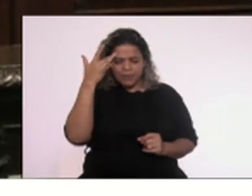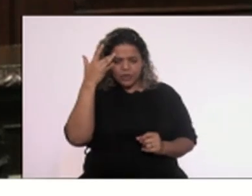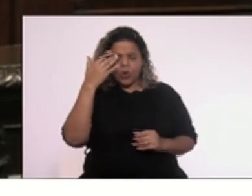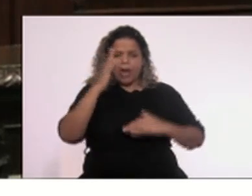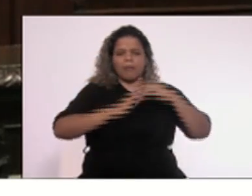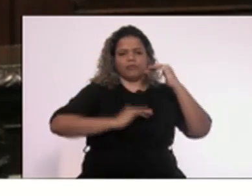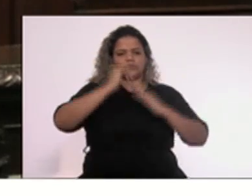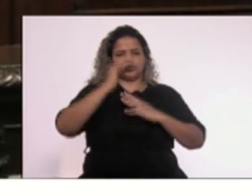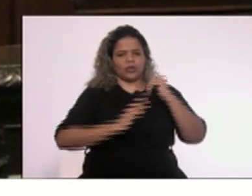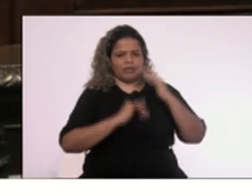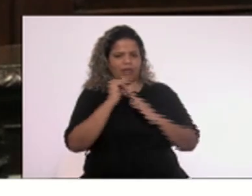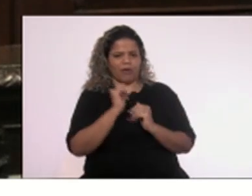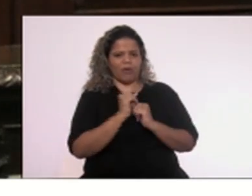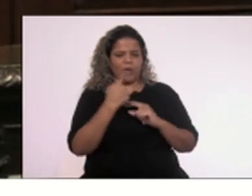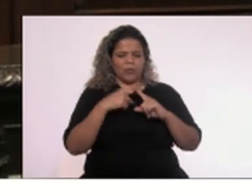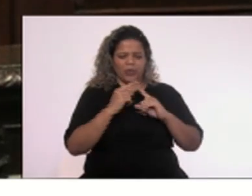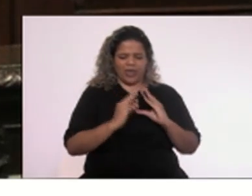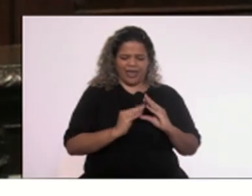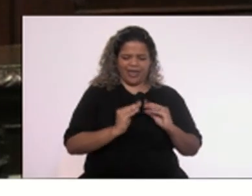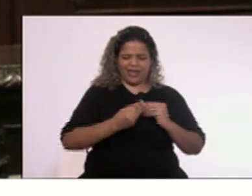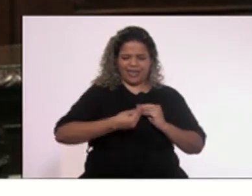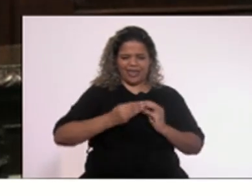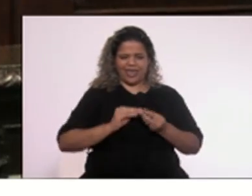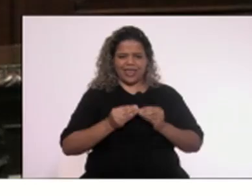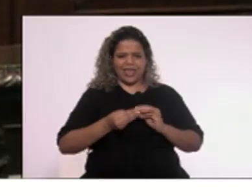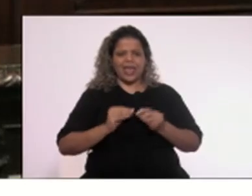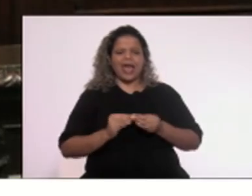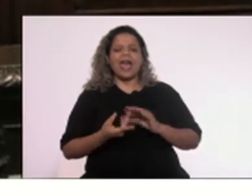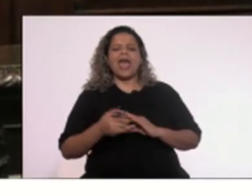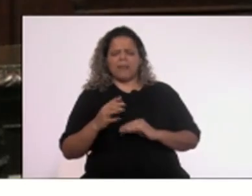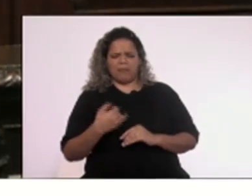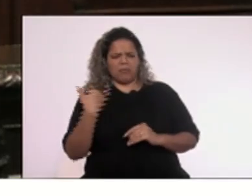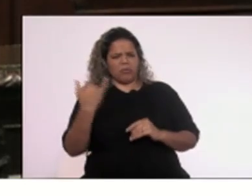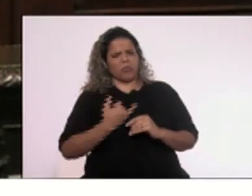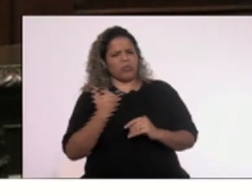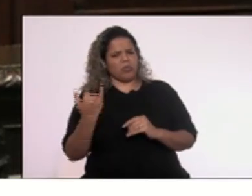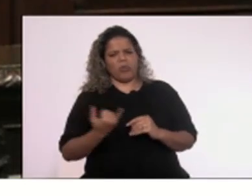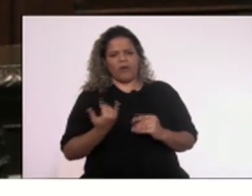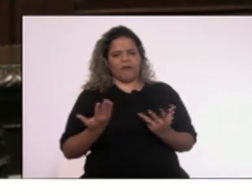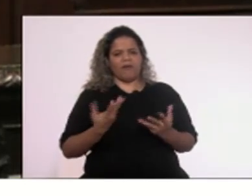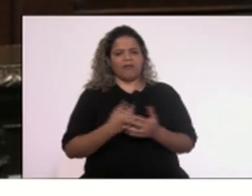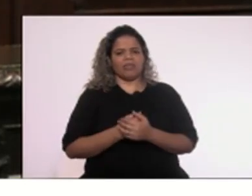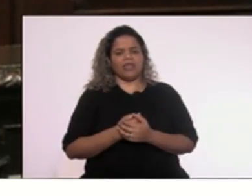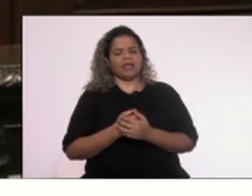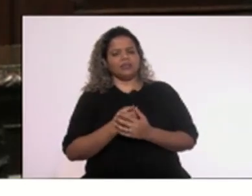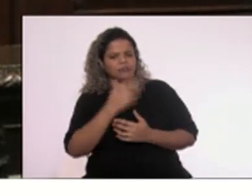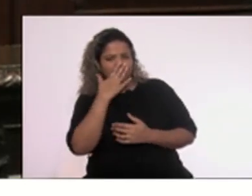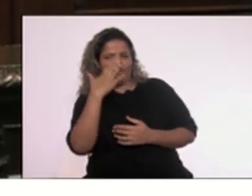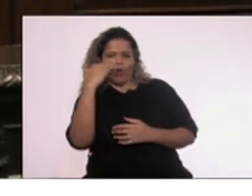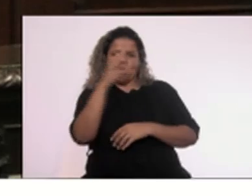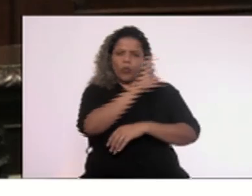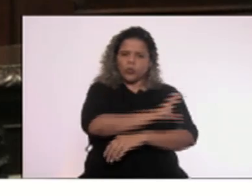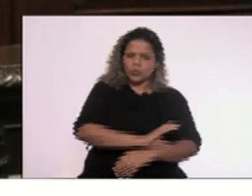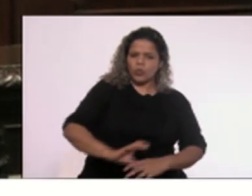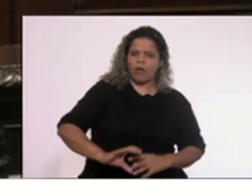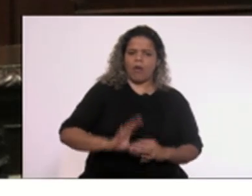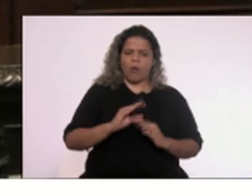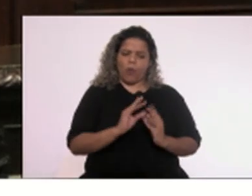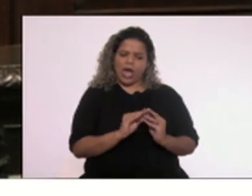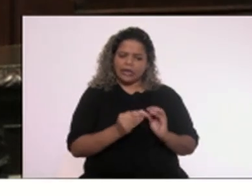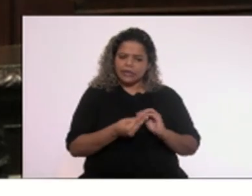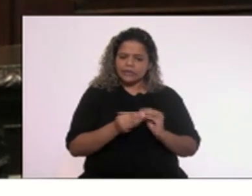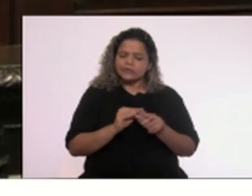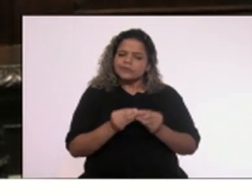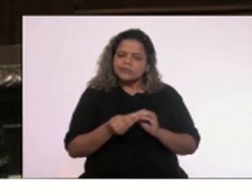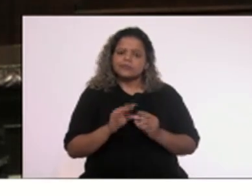profissional, porque o artesanato, para além da sua importantíssima dimensão artística e cultural, o artesanato,